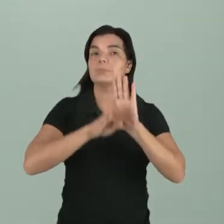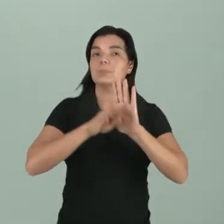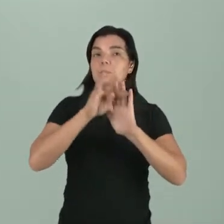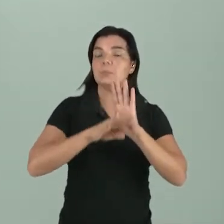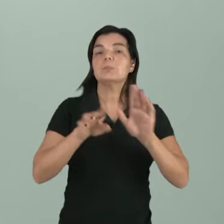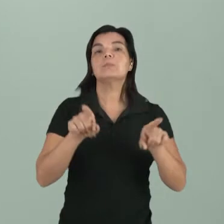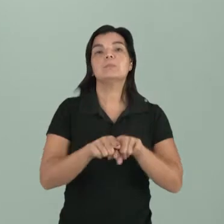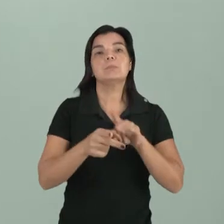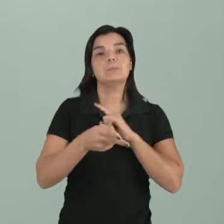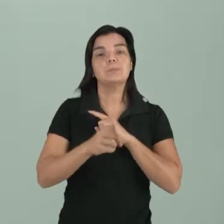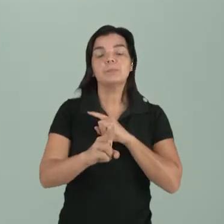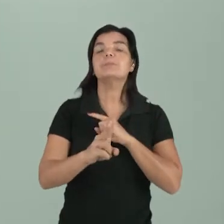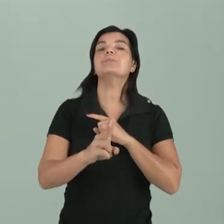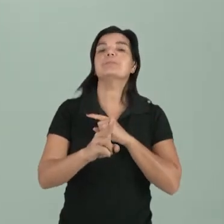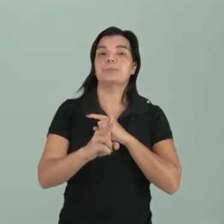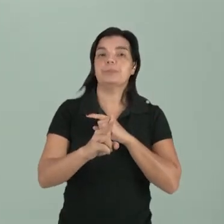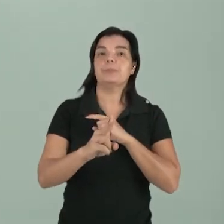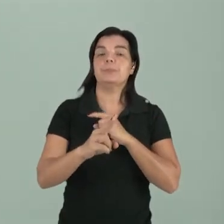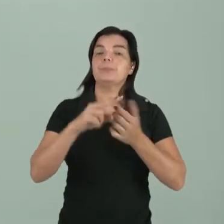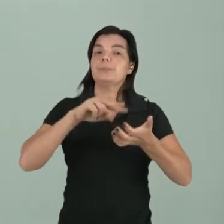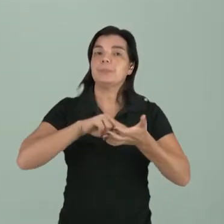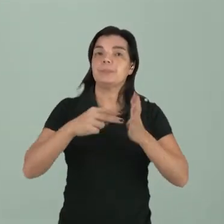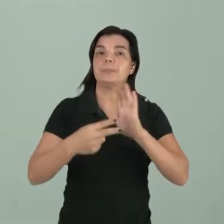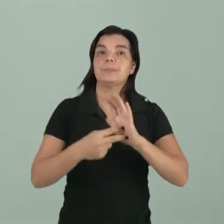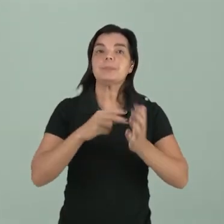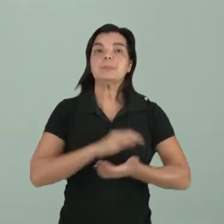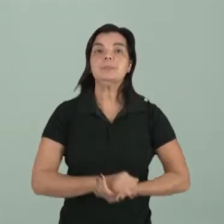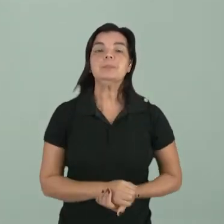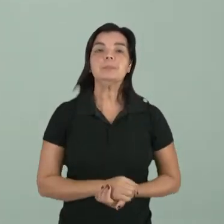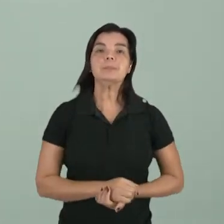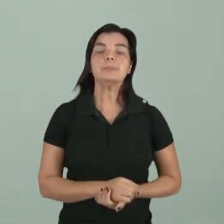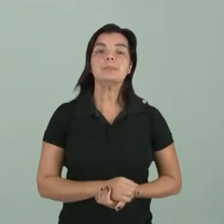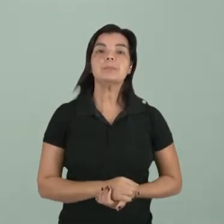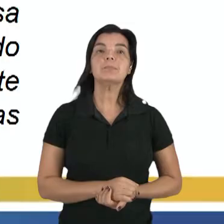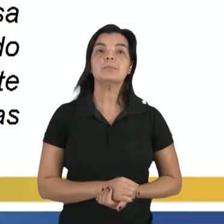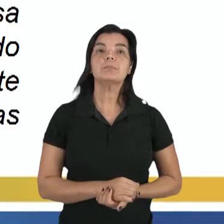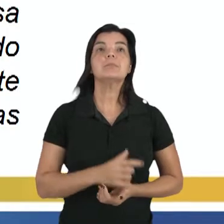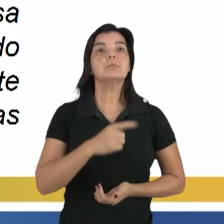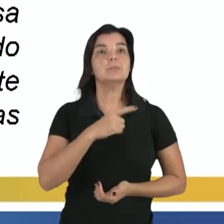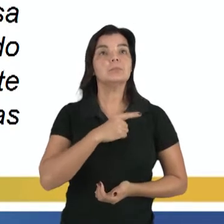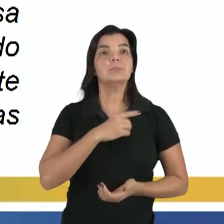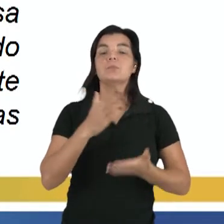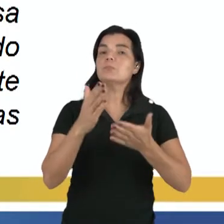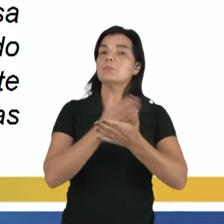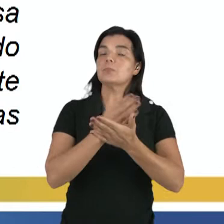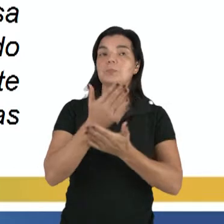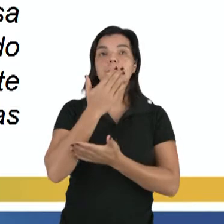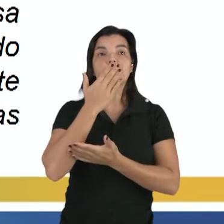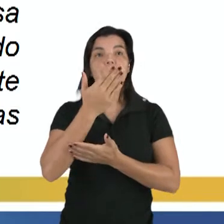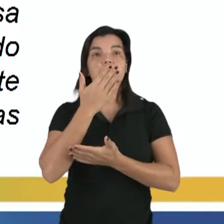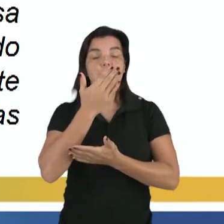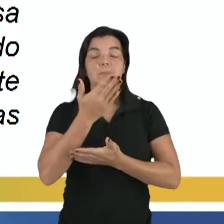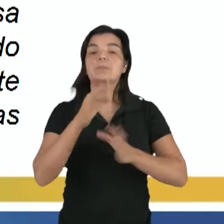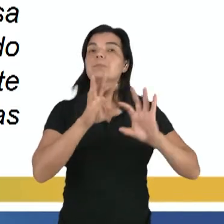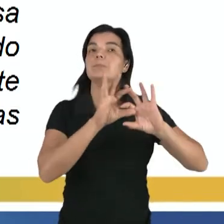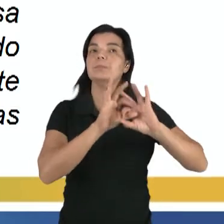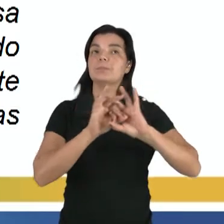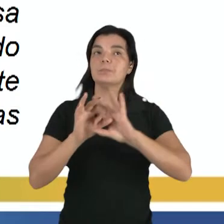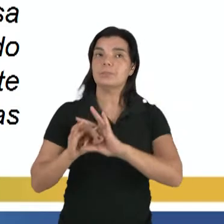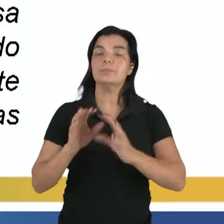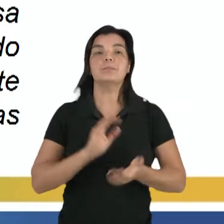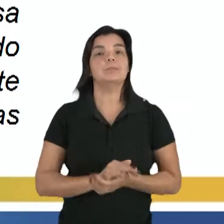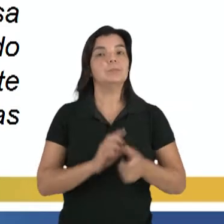texto e na continuidade dos sentidos. E aí nós vamos ter alguns tipos